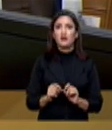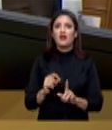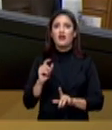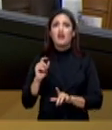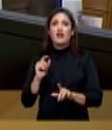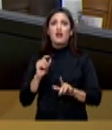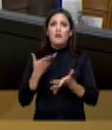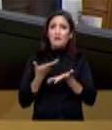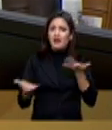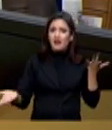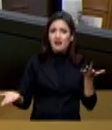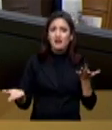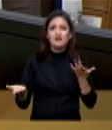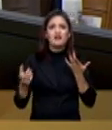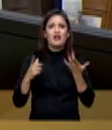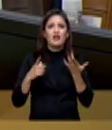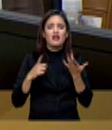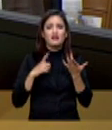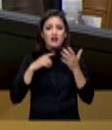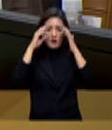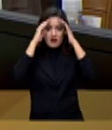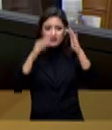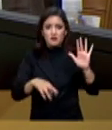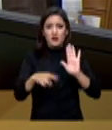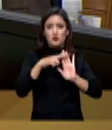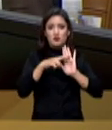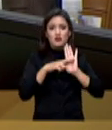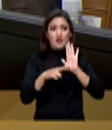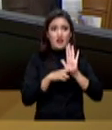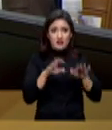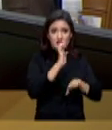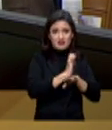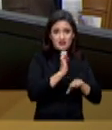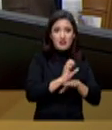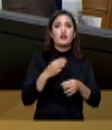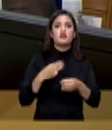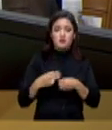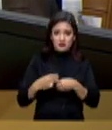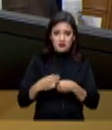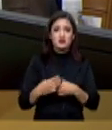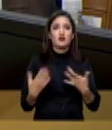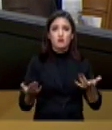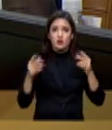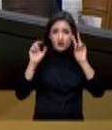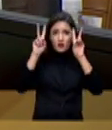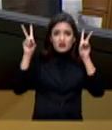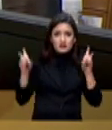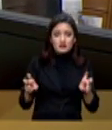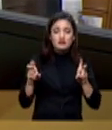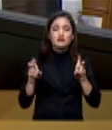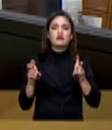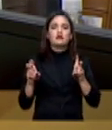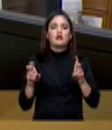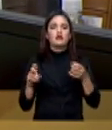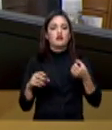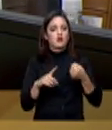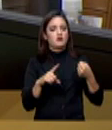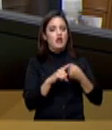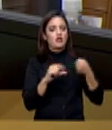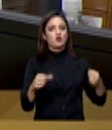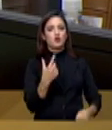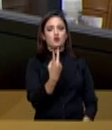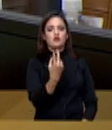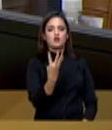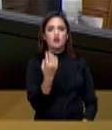regras por estados e municípios quanto a temática da violação do artigo 241 da